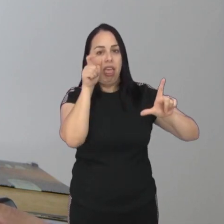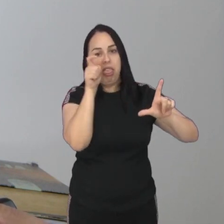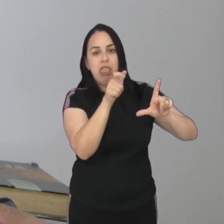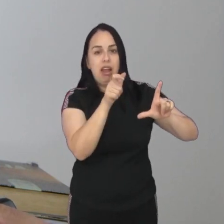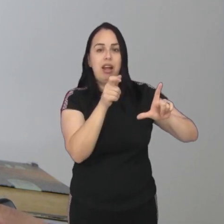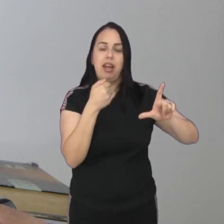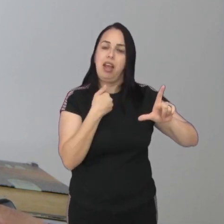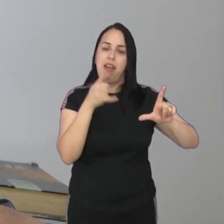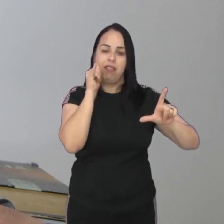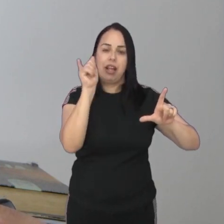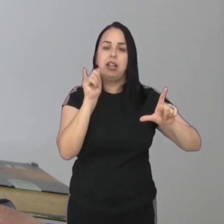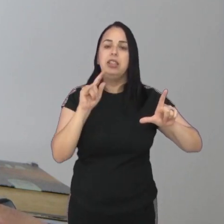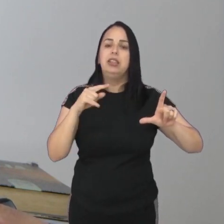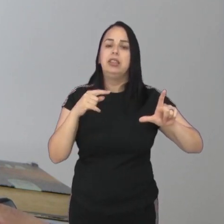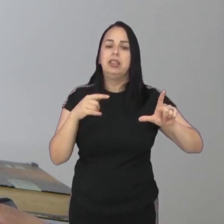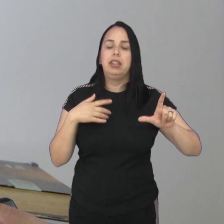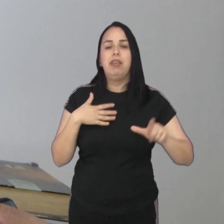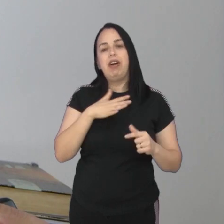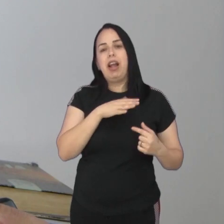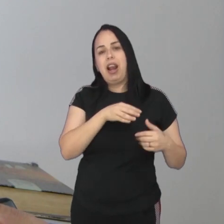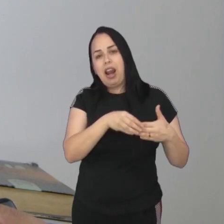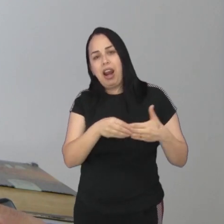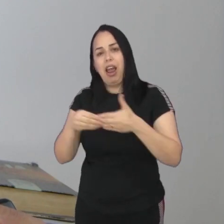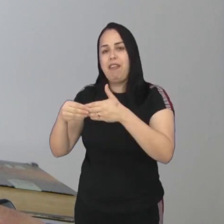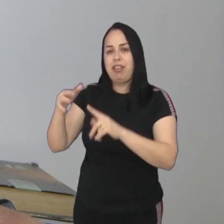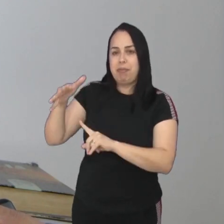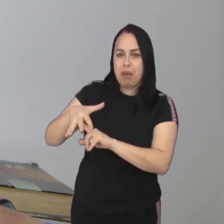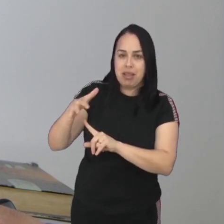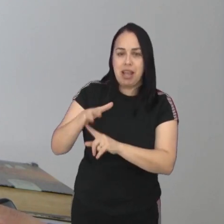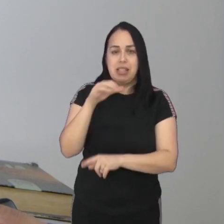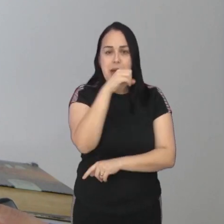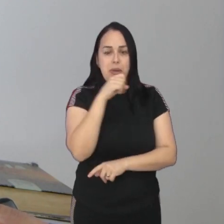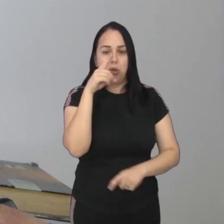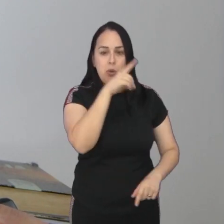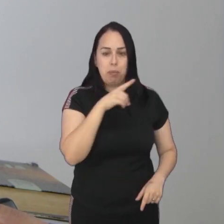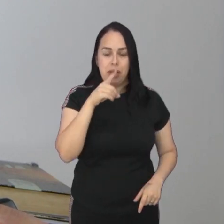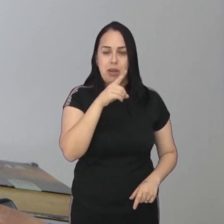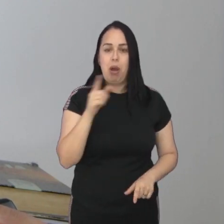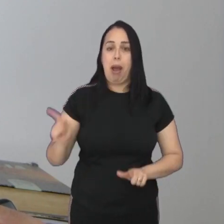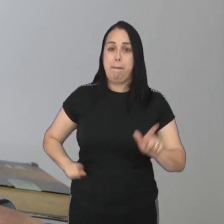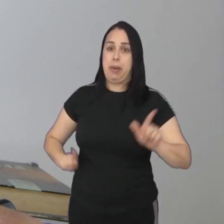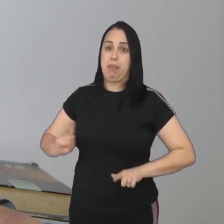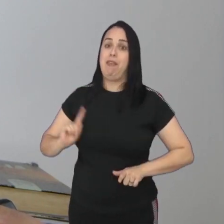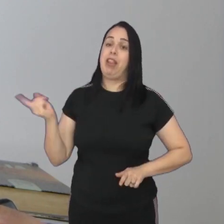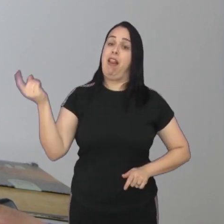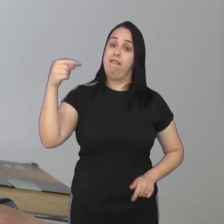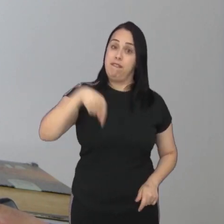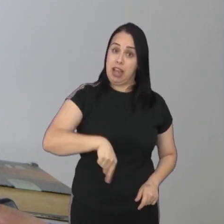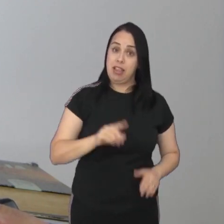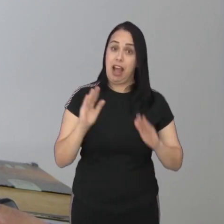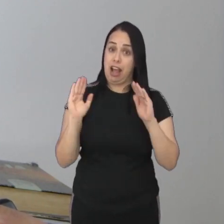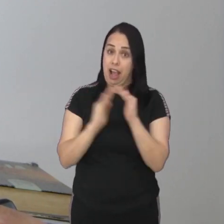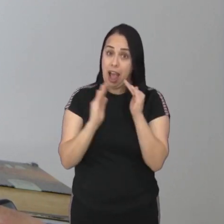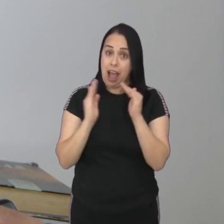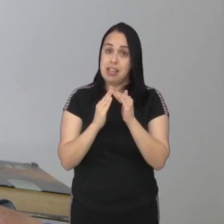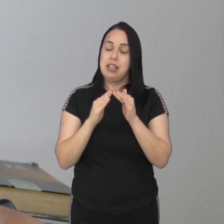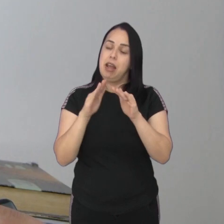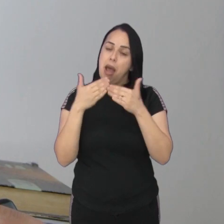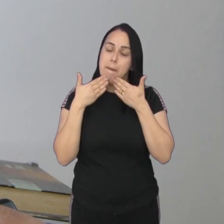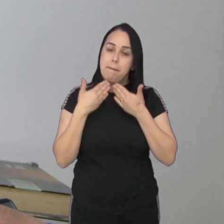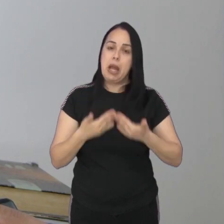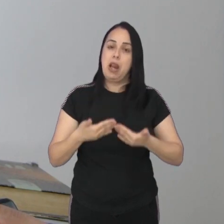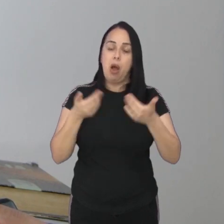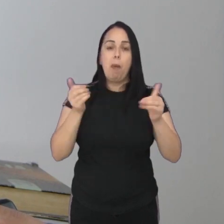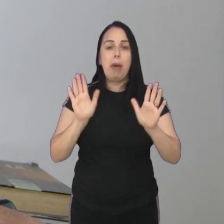da TV. E a gente sai na pracinha, final de semana a prima dela está aqui, então fica